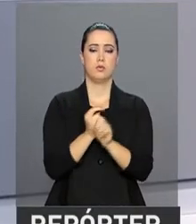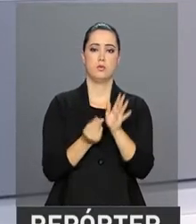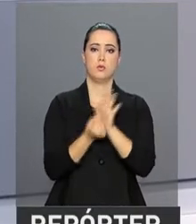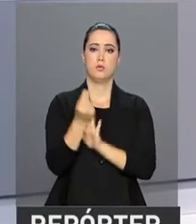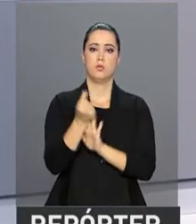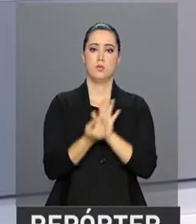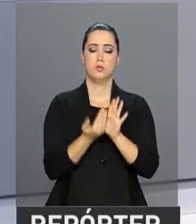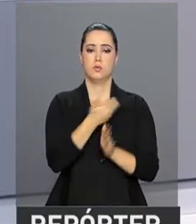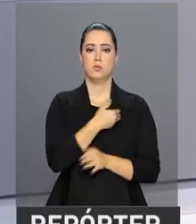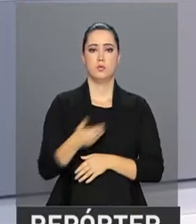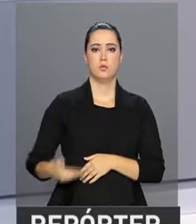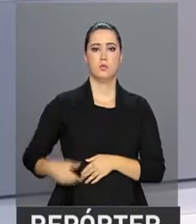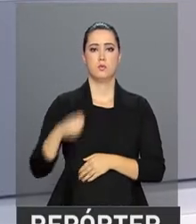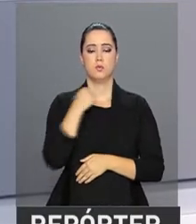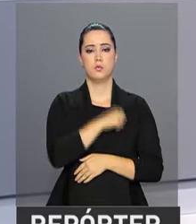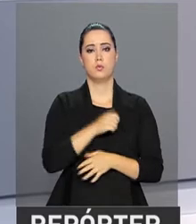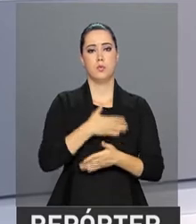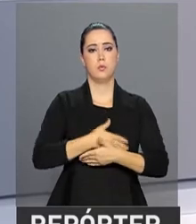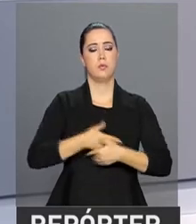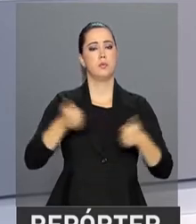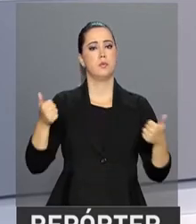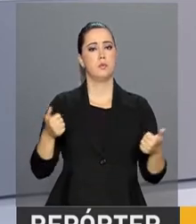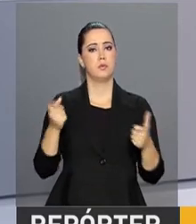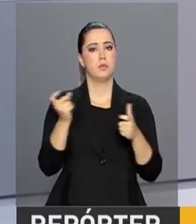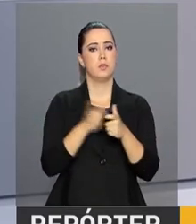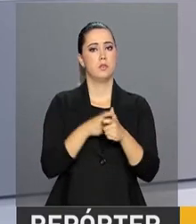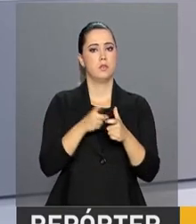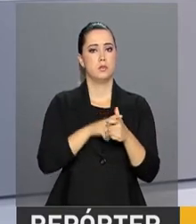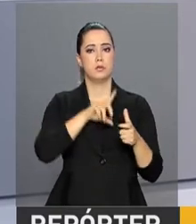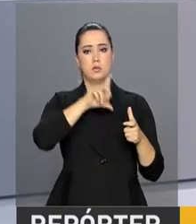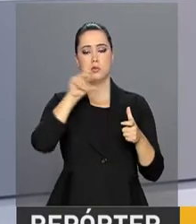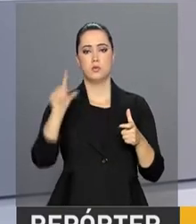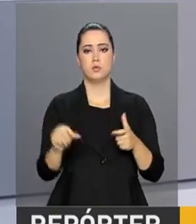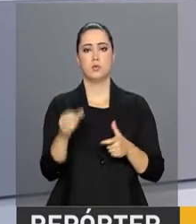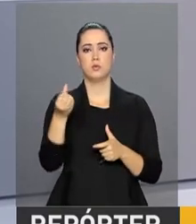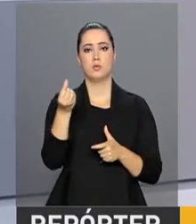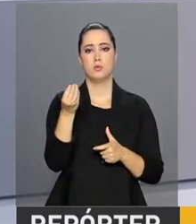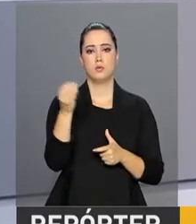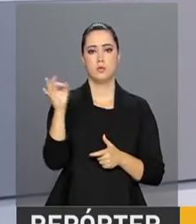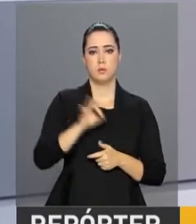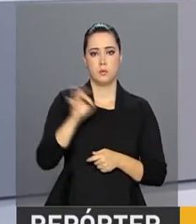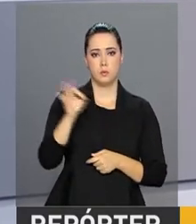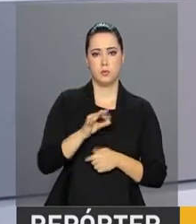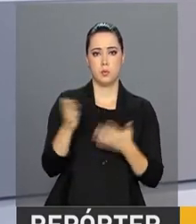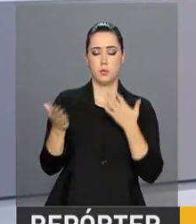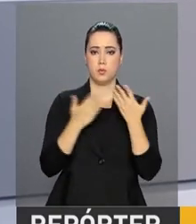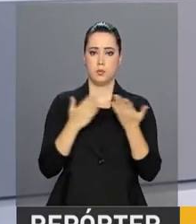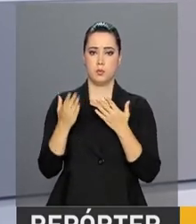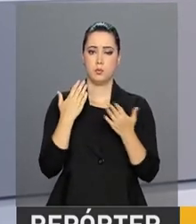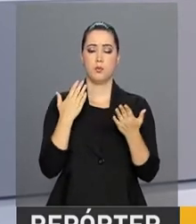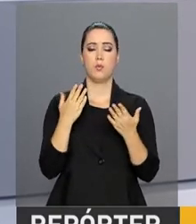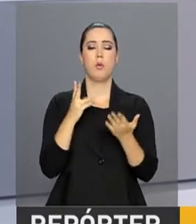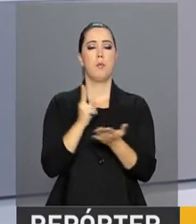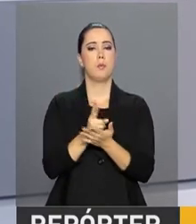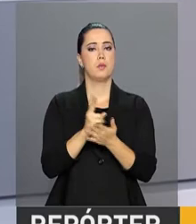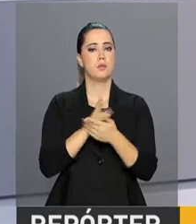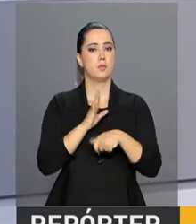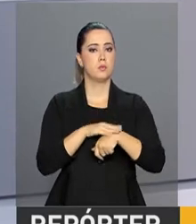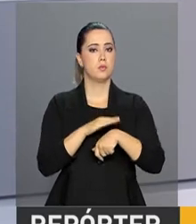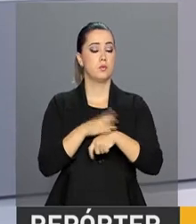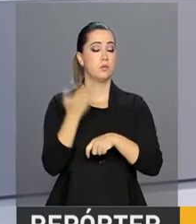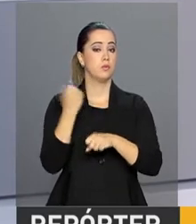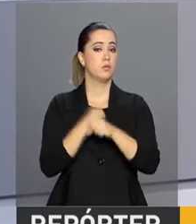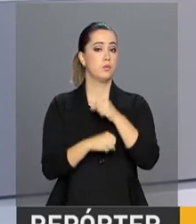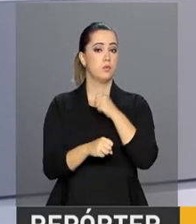do setor público em agosto melhoraram e o déficit teve uma redução de quase 60% em comparação ao mesmo período do ano